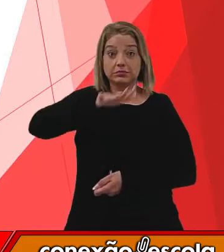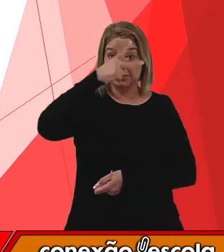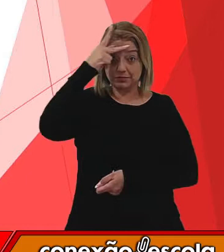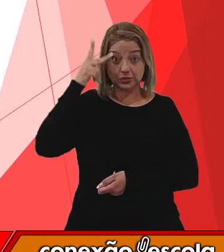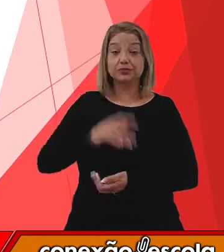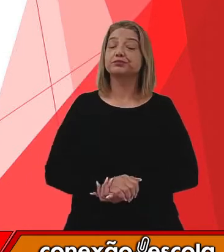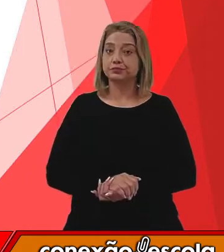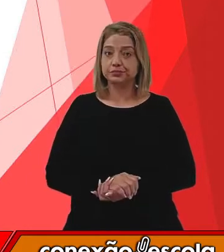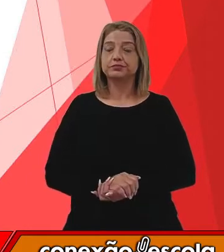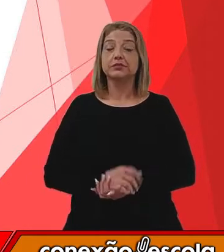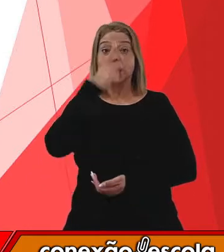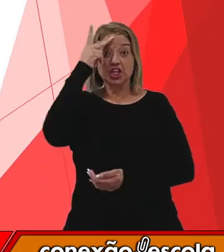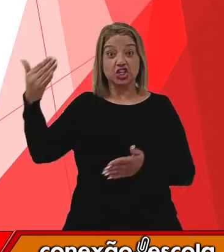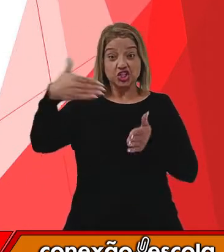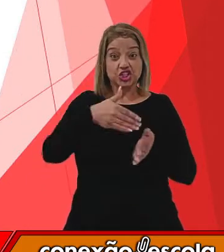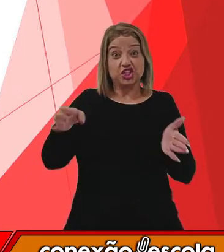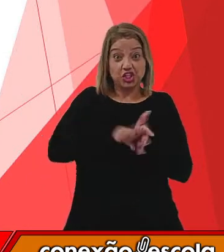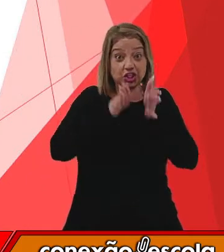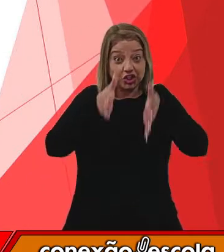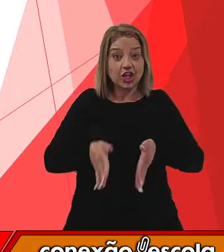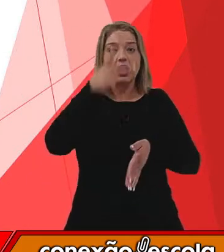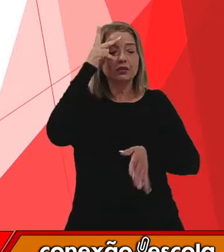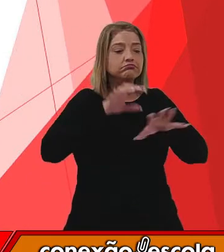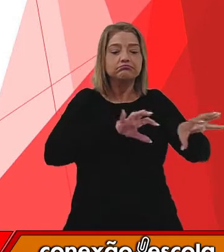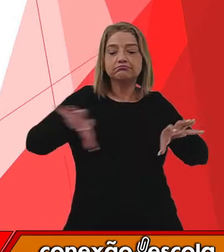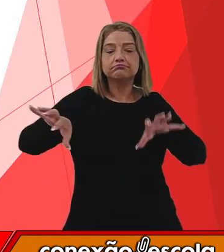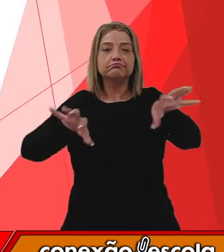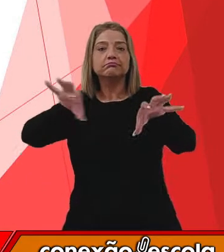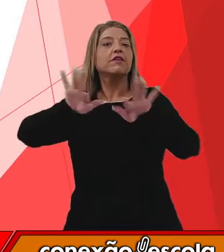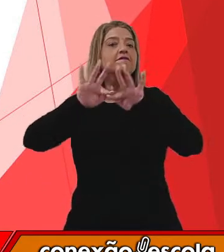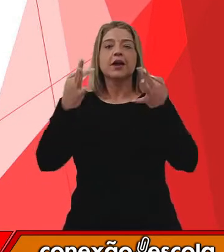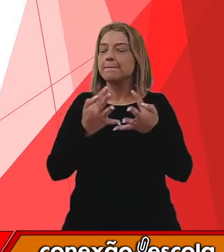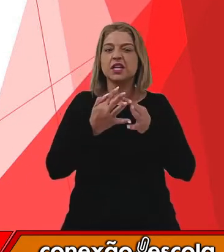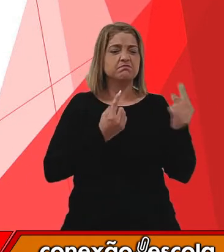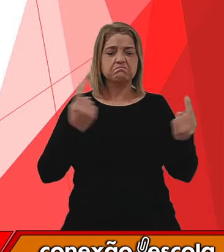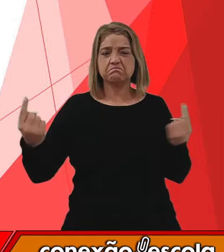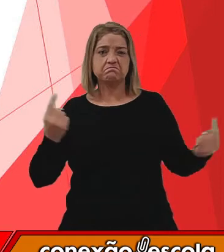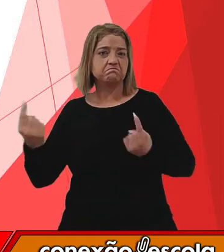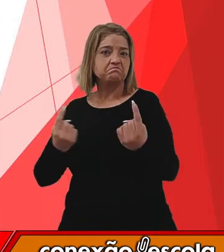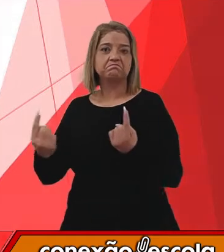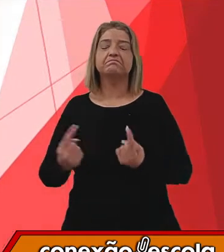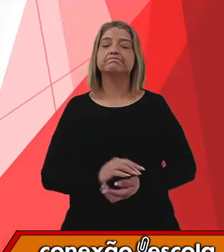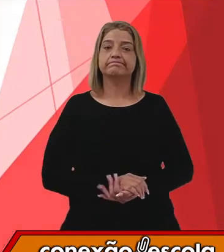Ao chegarem aos mercados, eram separados de suas famílias e conhecidos.